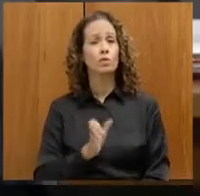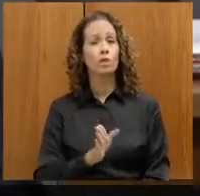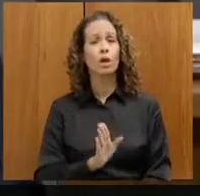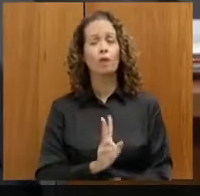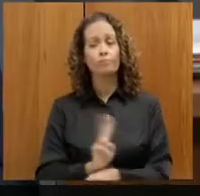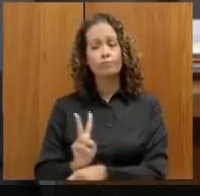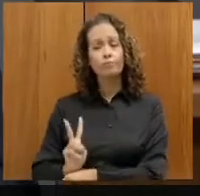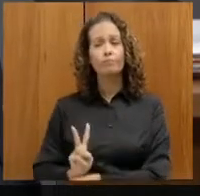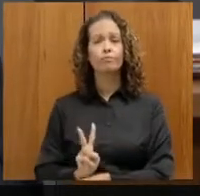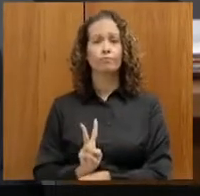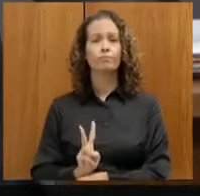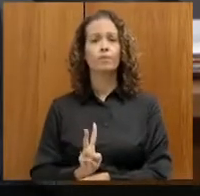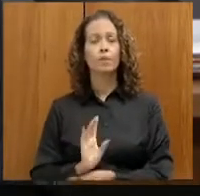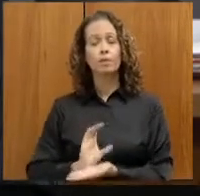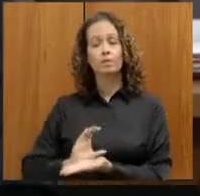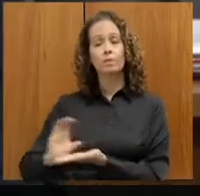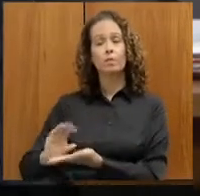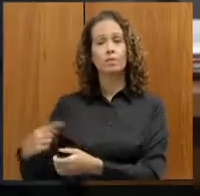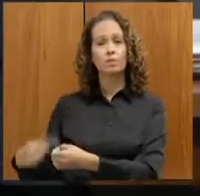repasse dos municípios